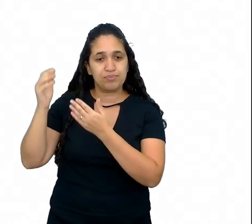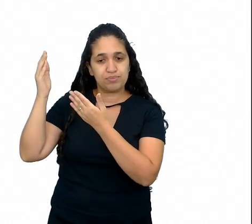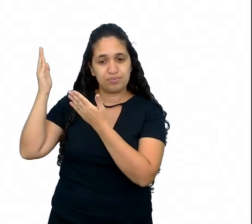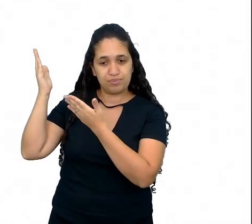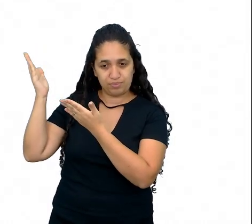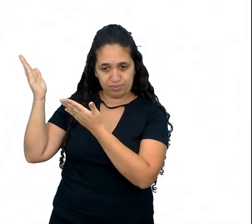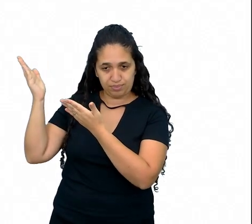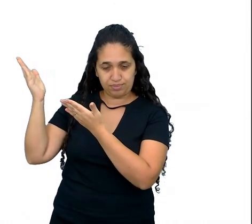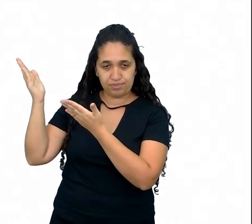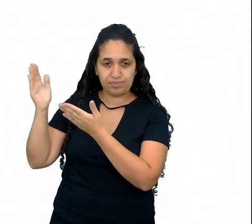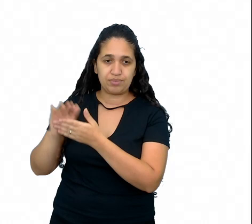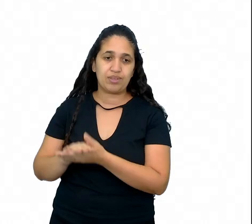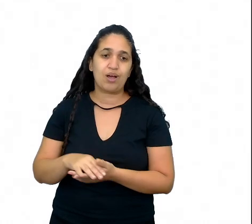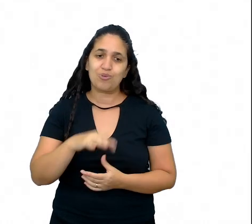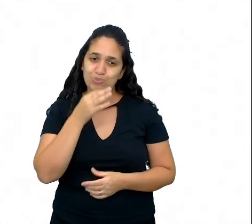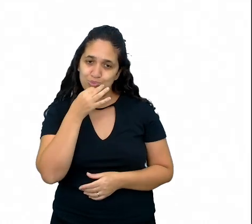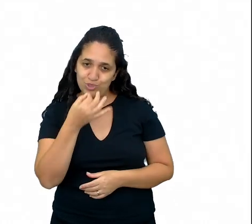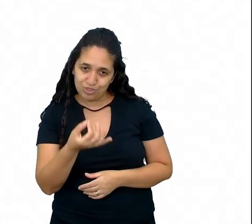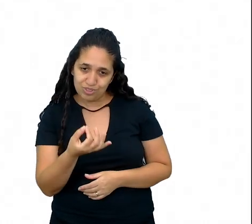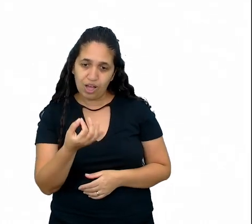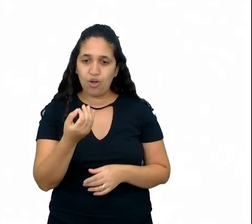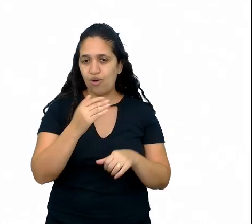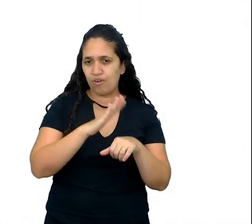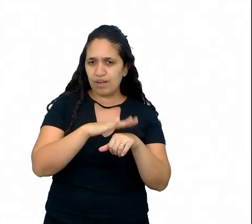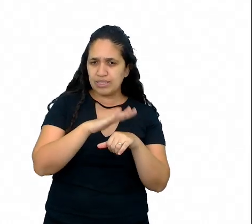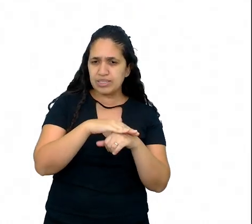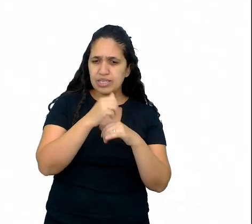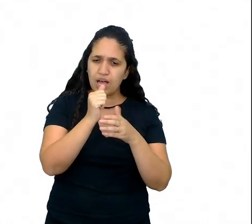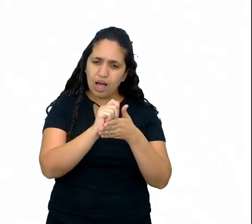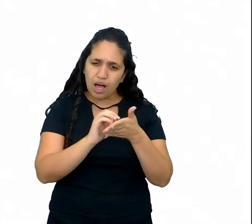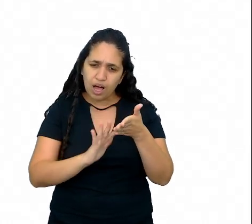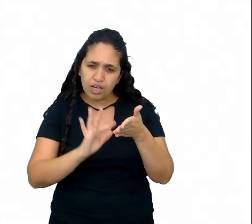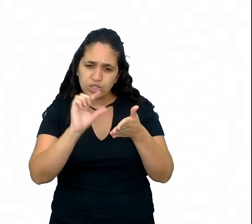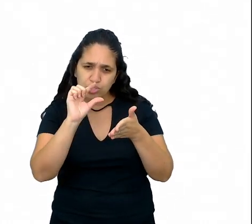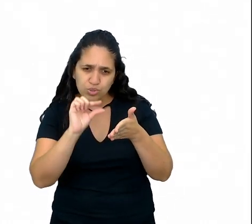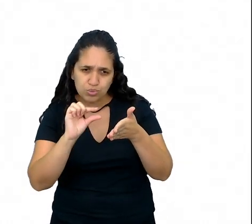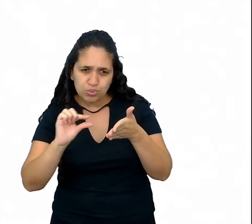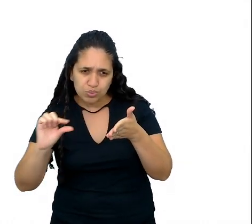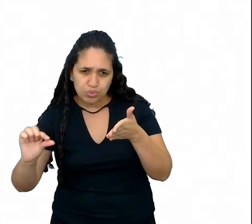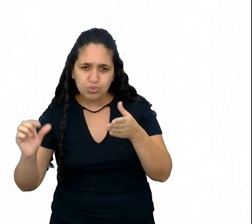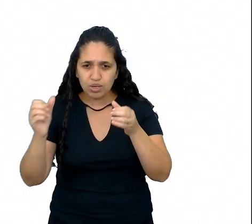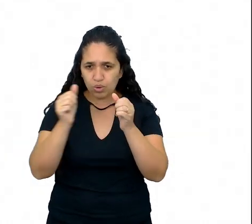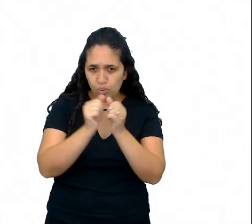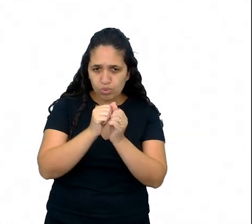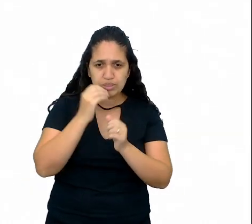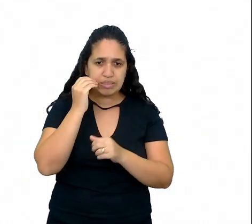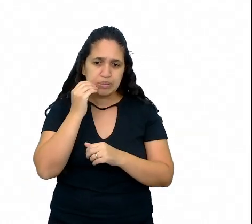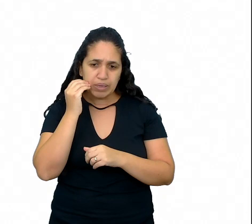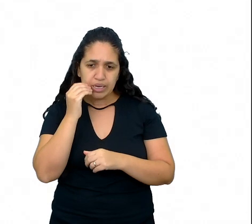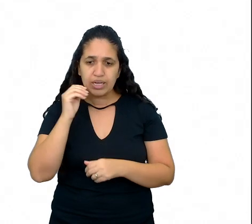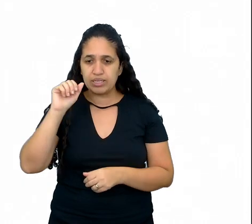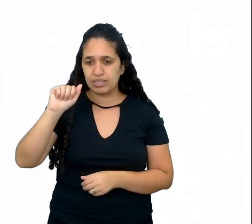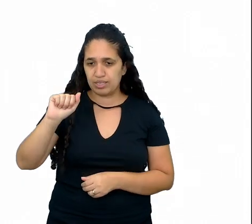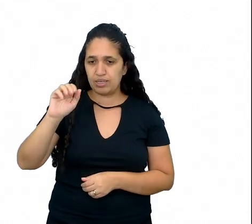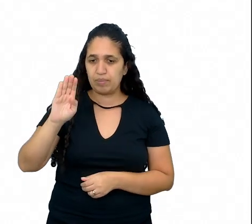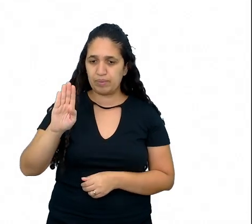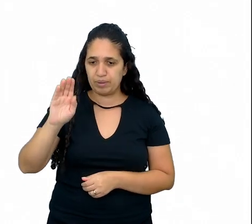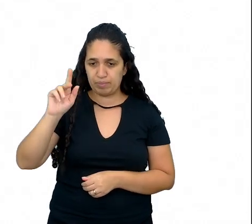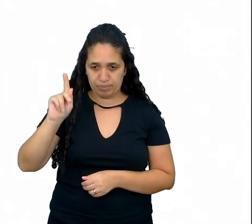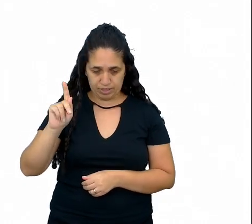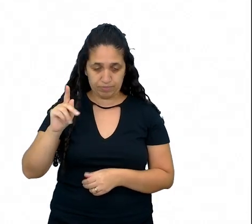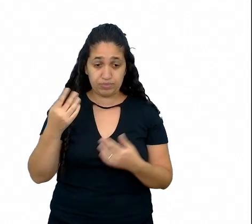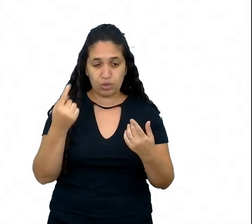Então, sugestão, realização das mini lições contidas nas experiências, tá? Então, pensando, né, que a sala de